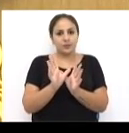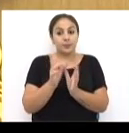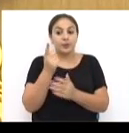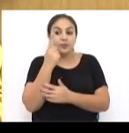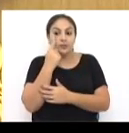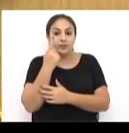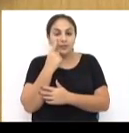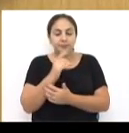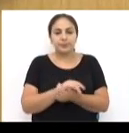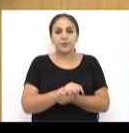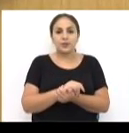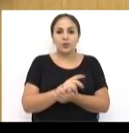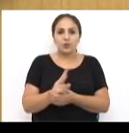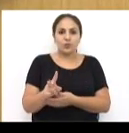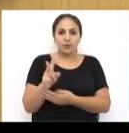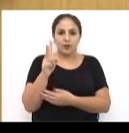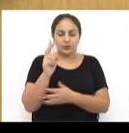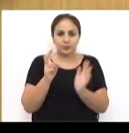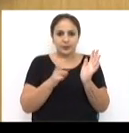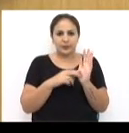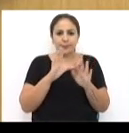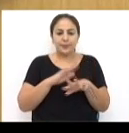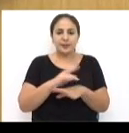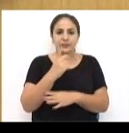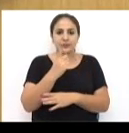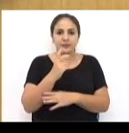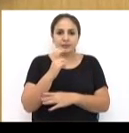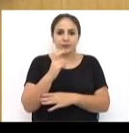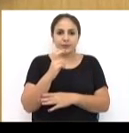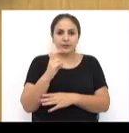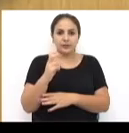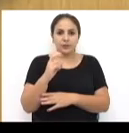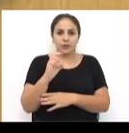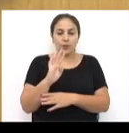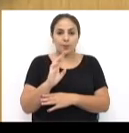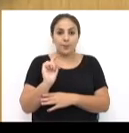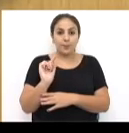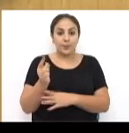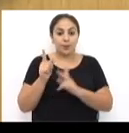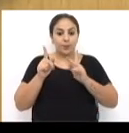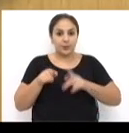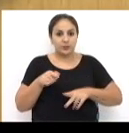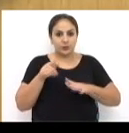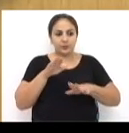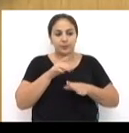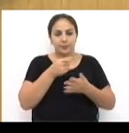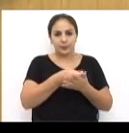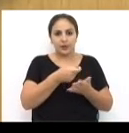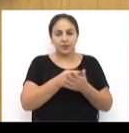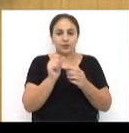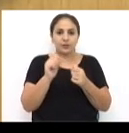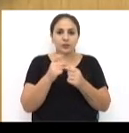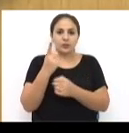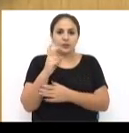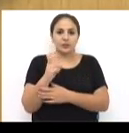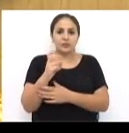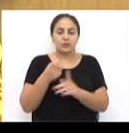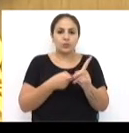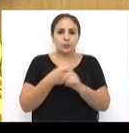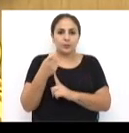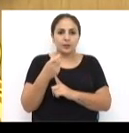para consulta. O crédito bancário para mais de 155 mil contribuintes será feito no dia 15 deste